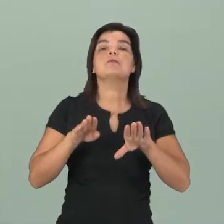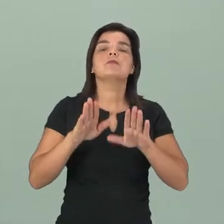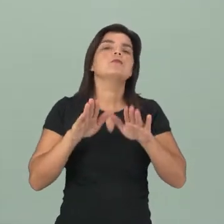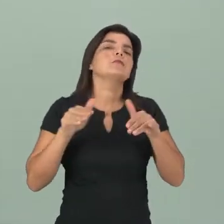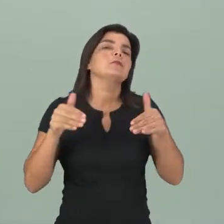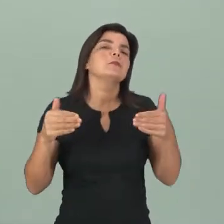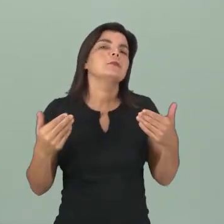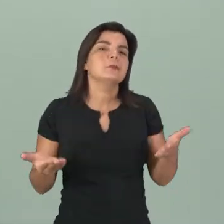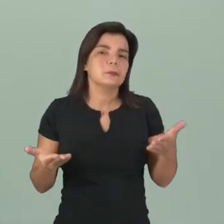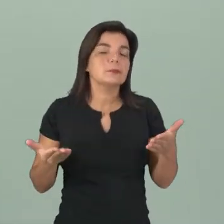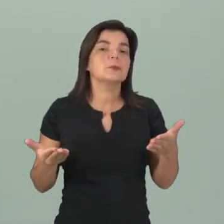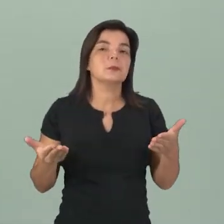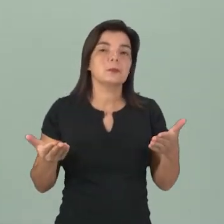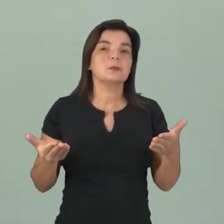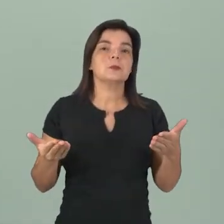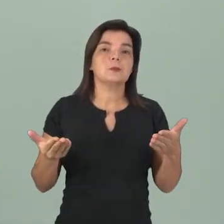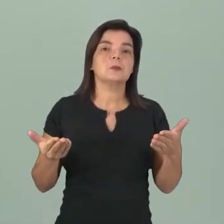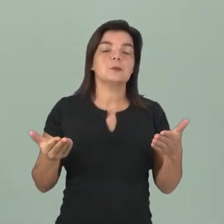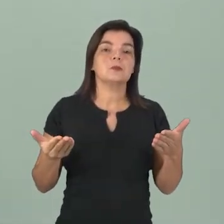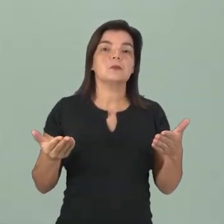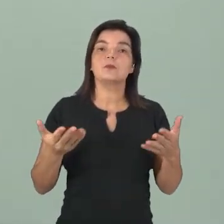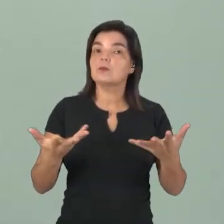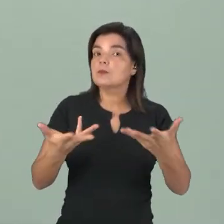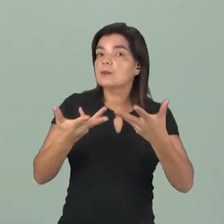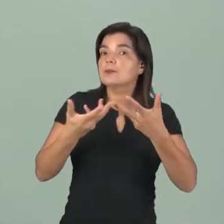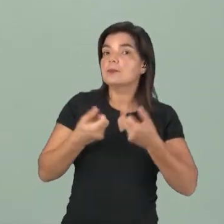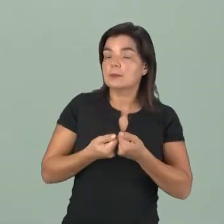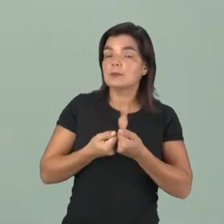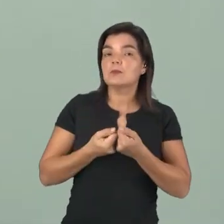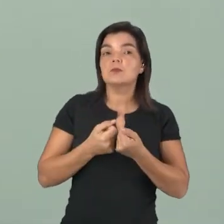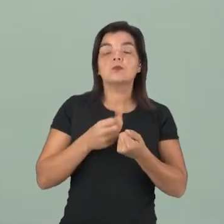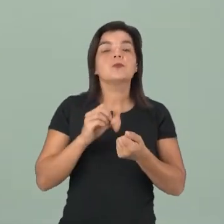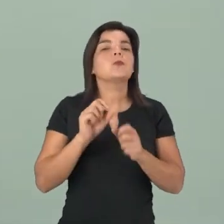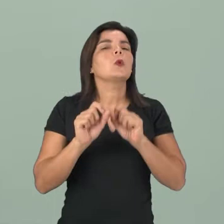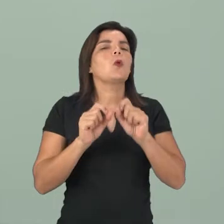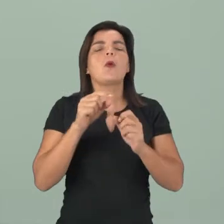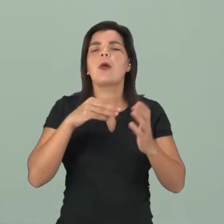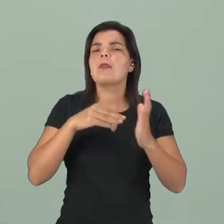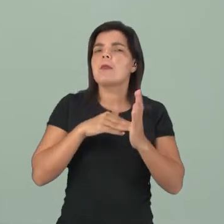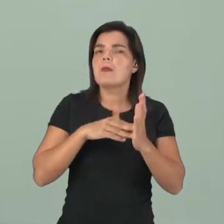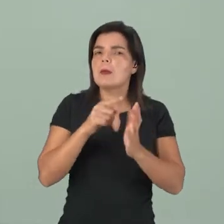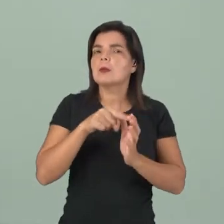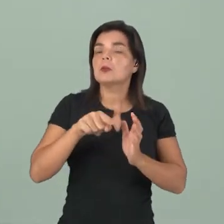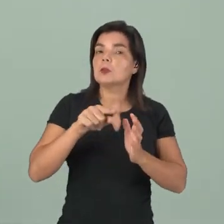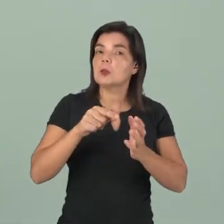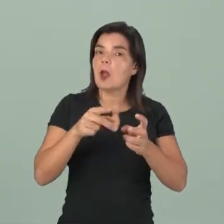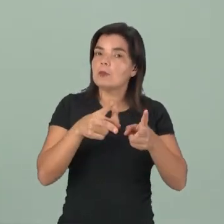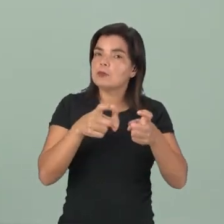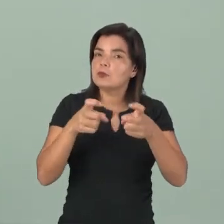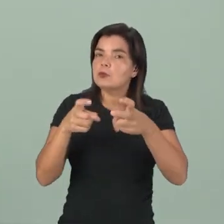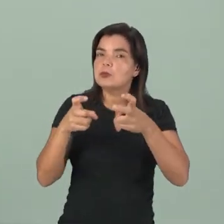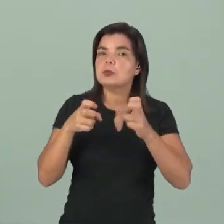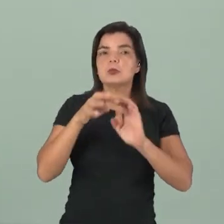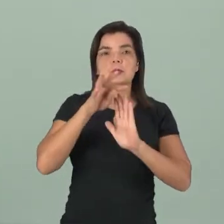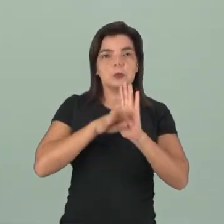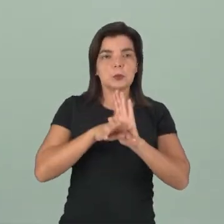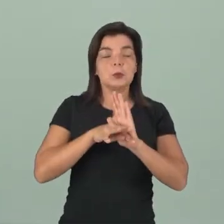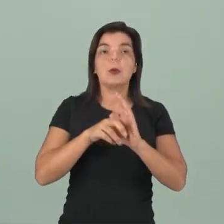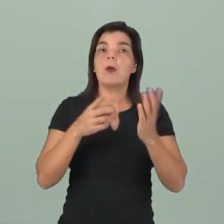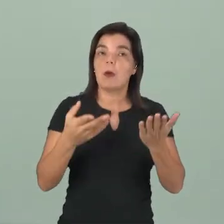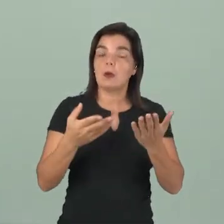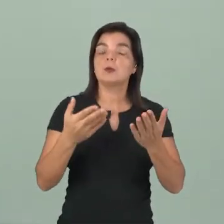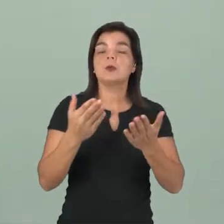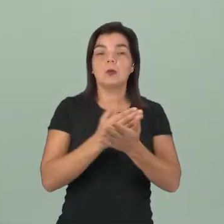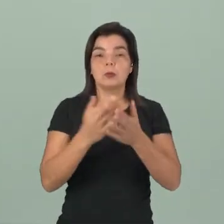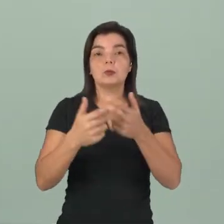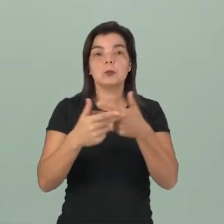assim, qual é a sua habilidade, né? Ou até que ponto você explora um texto, tá? São